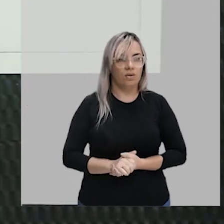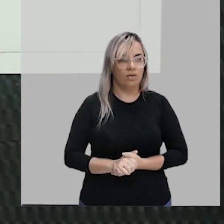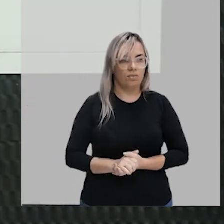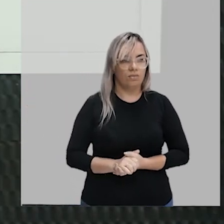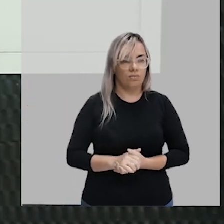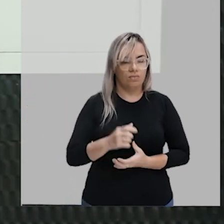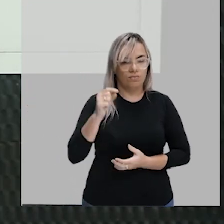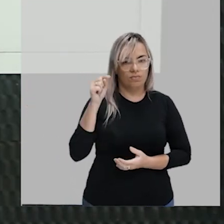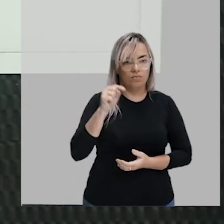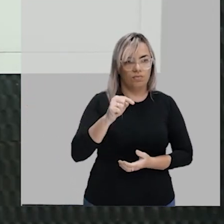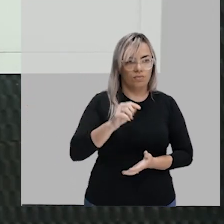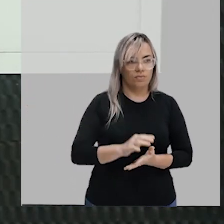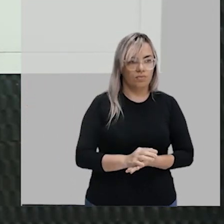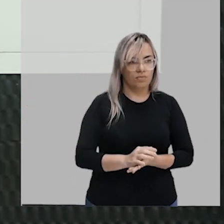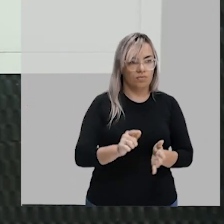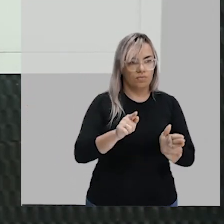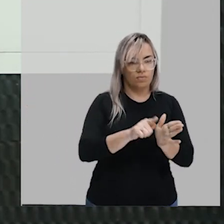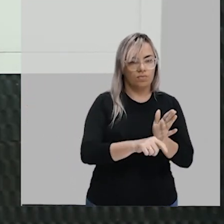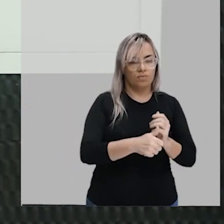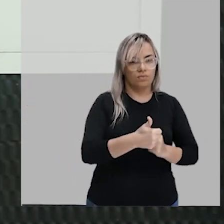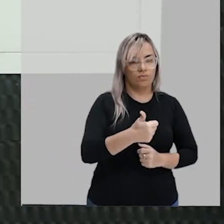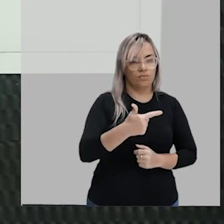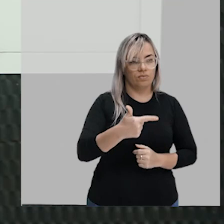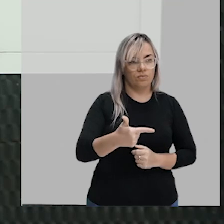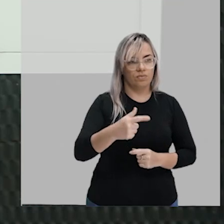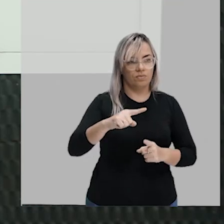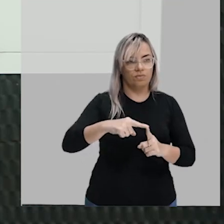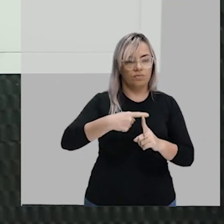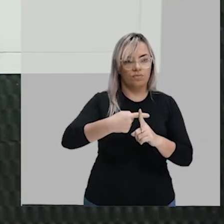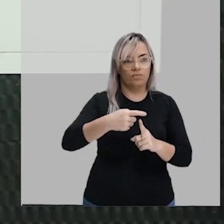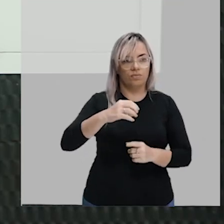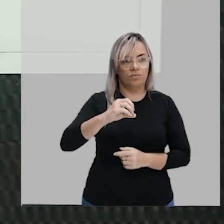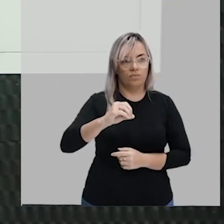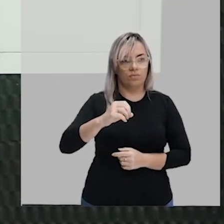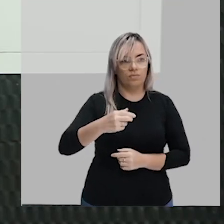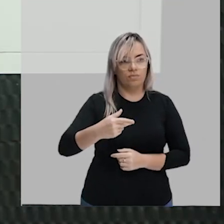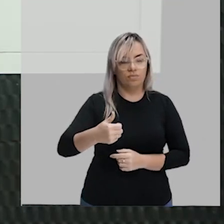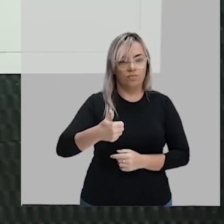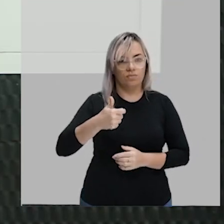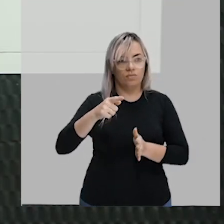12 mais 0. Dá menos 12.